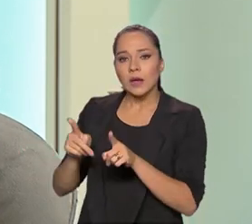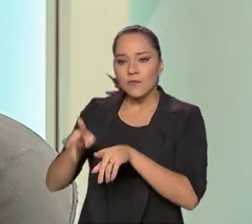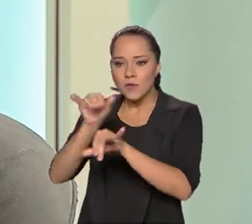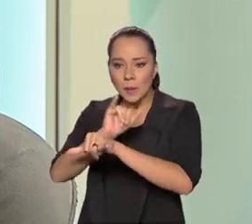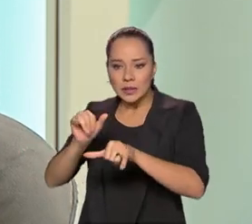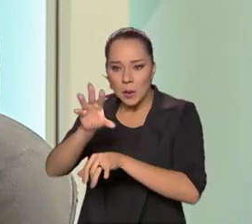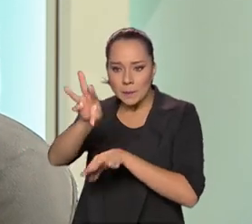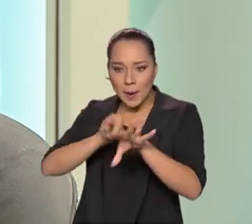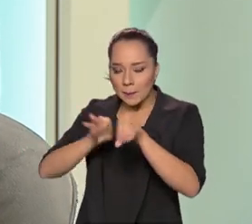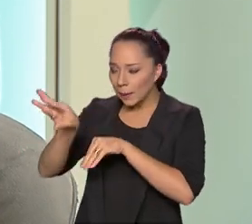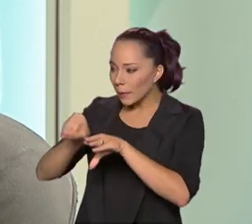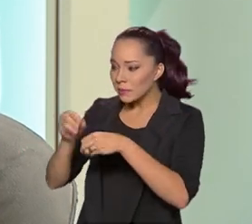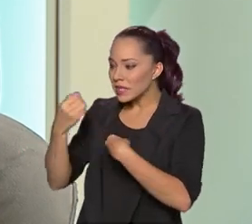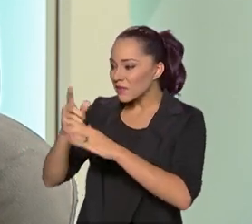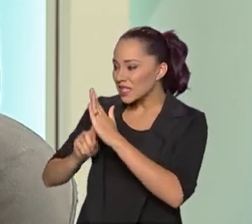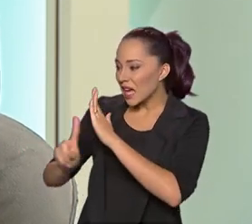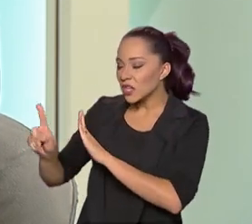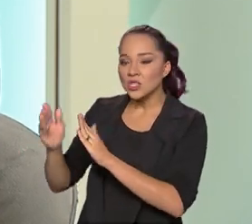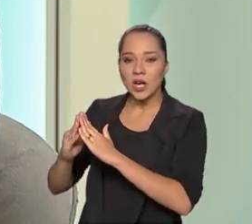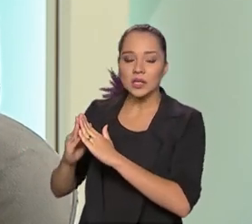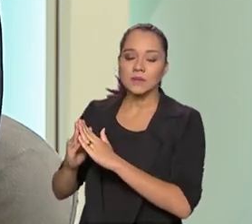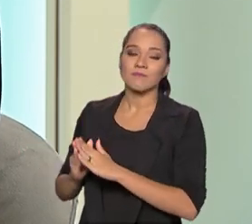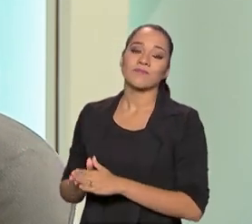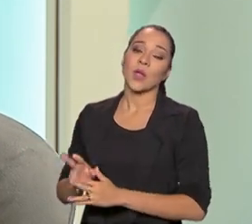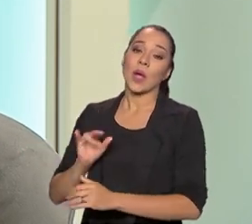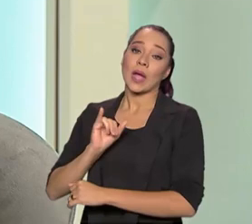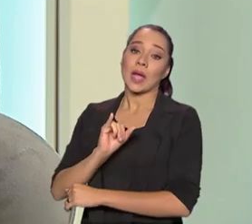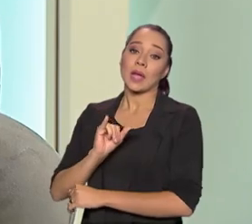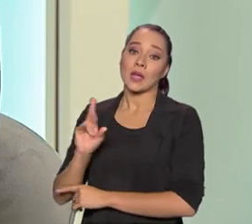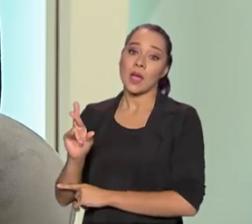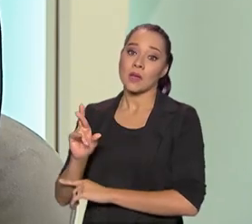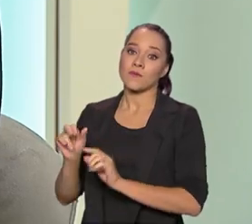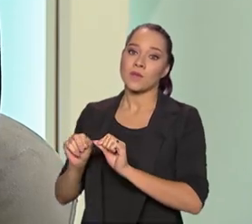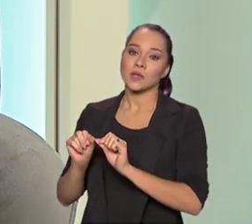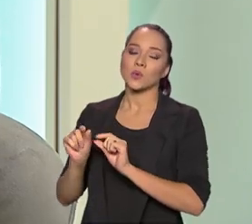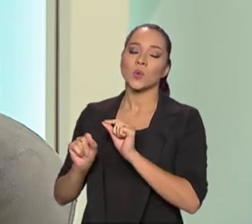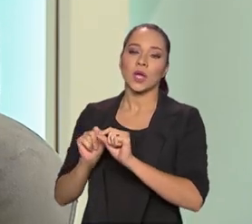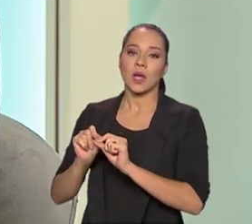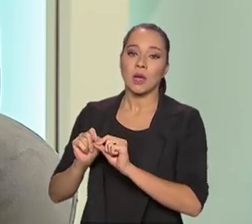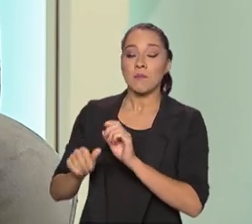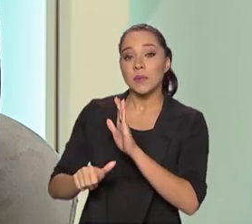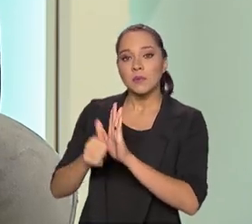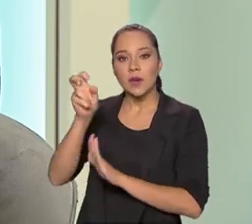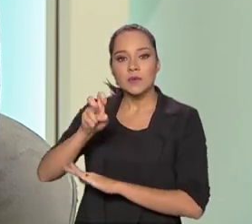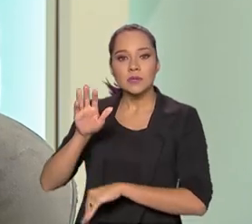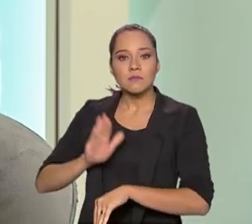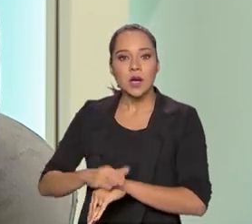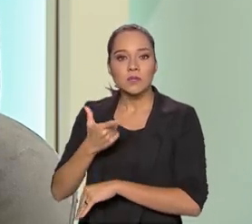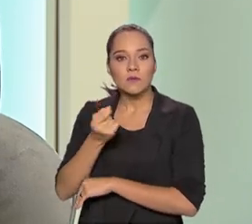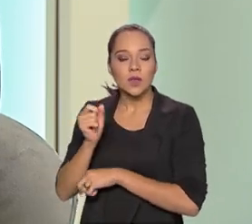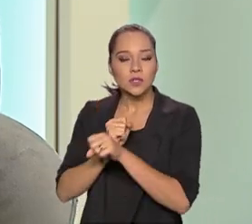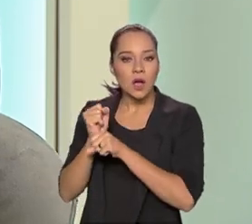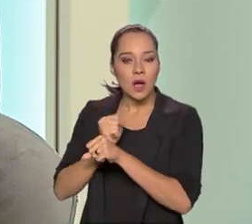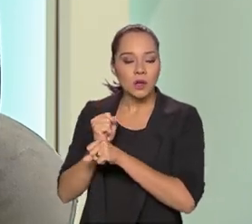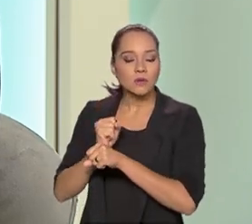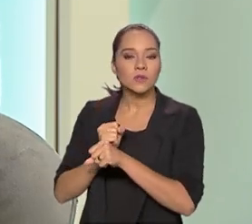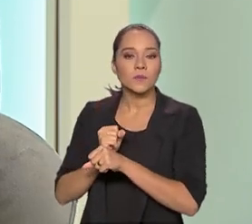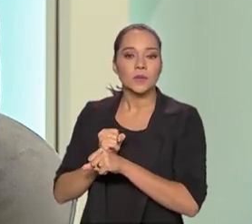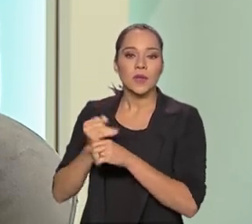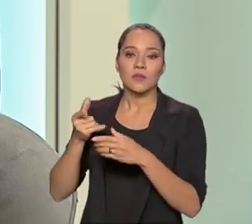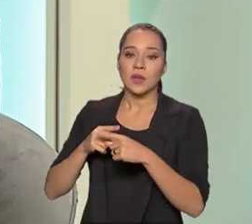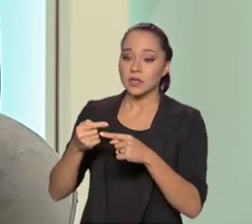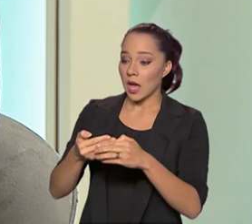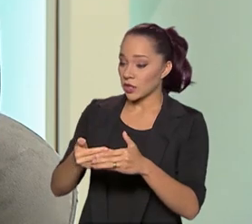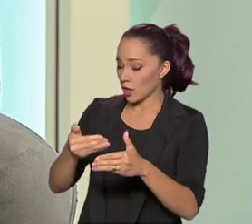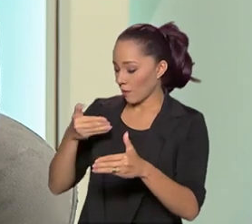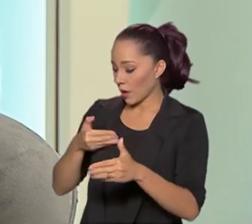informações necessárias, a Receita promoveu, então, pela primeira vez em mais de 20 anos, o adiamento